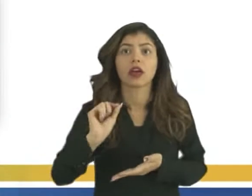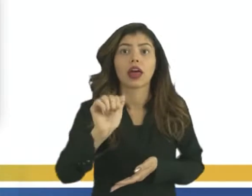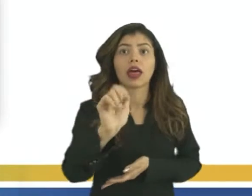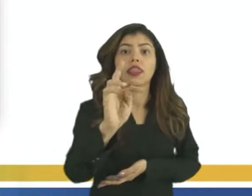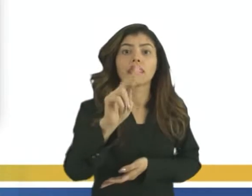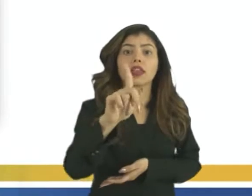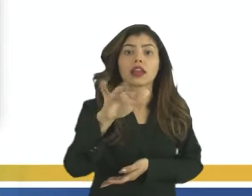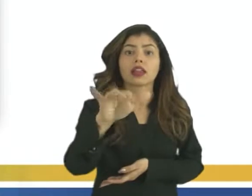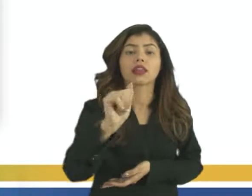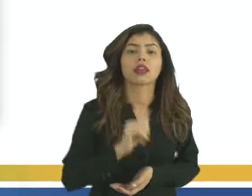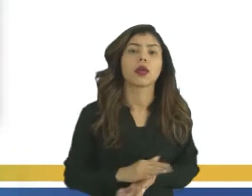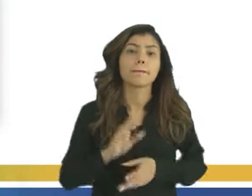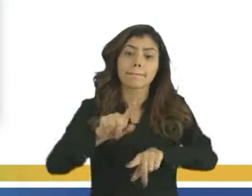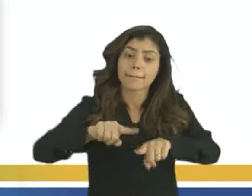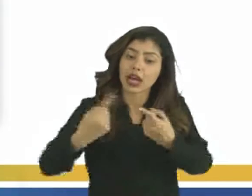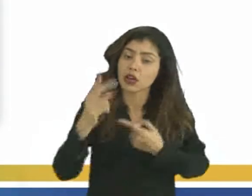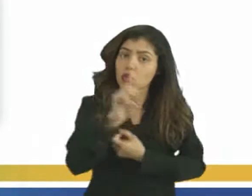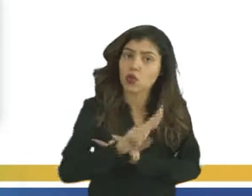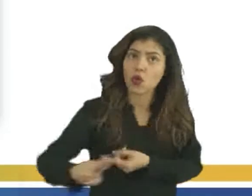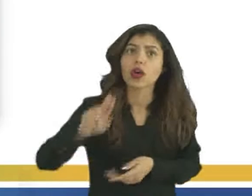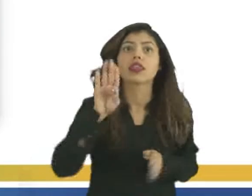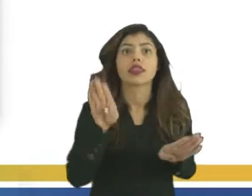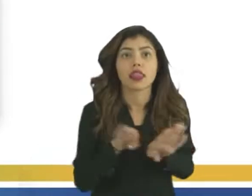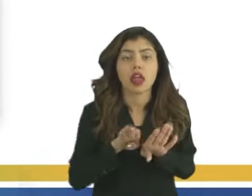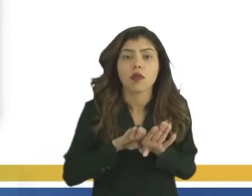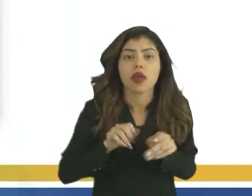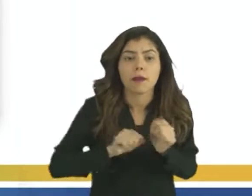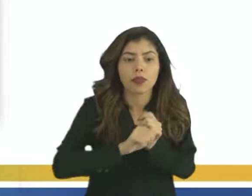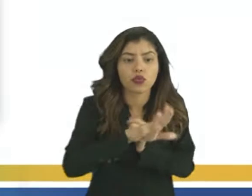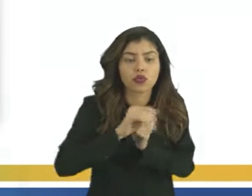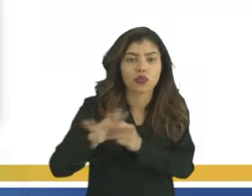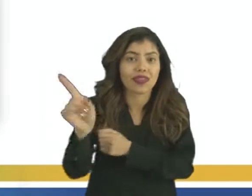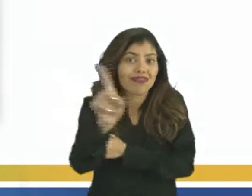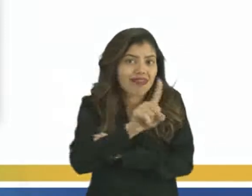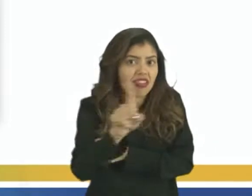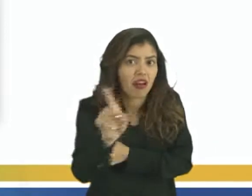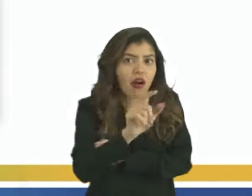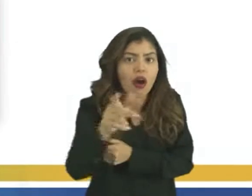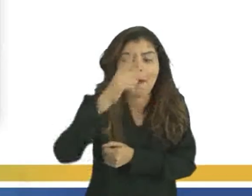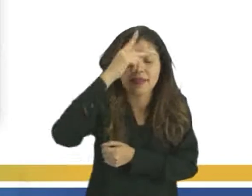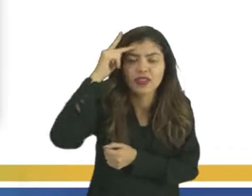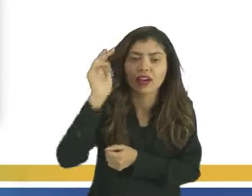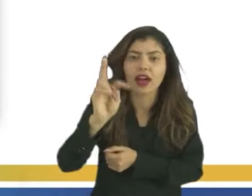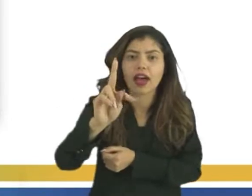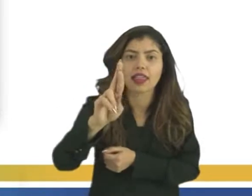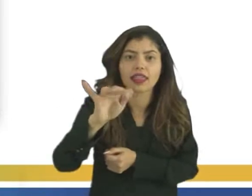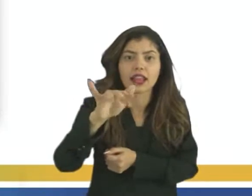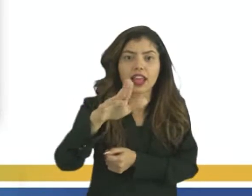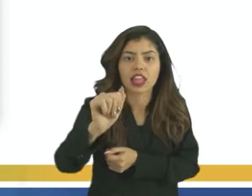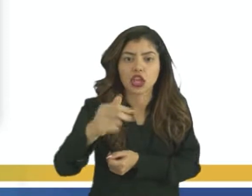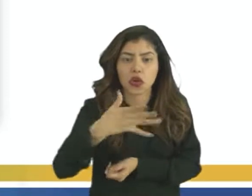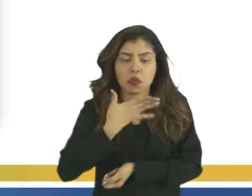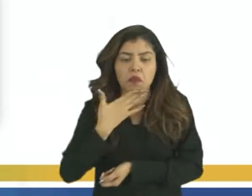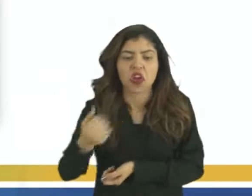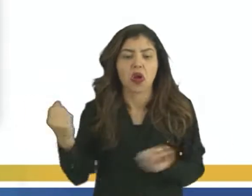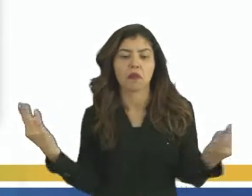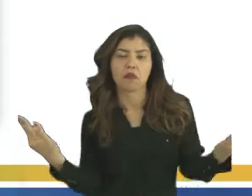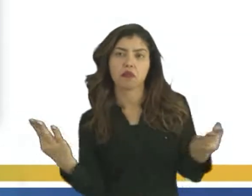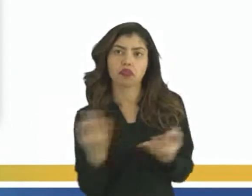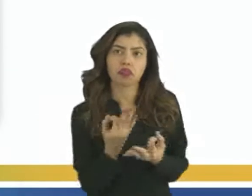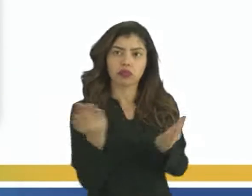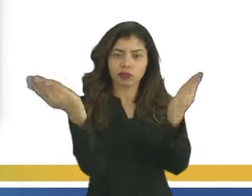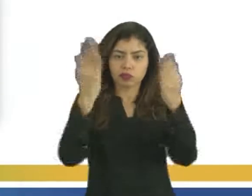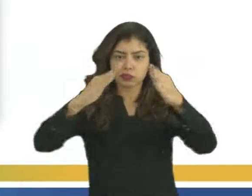atletas. Porém, o uso também está se espalhando entre os não atletas, que buscam um corpo sarado, né,